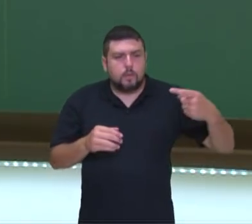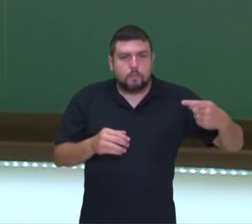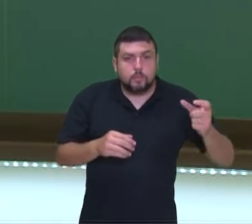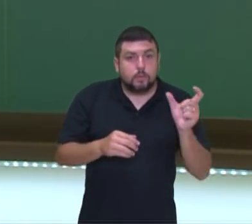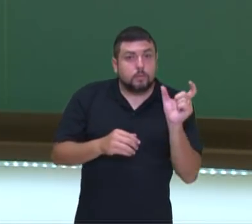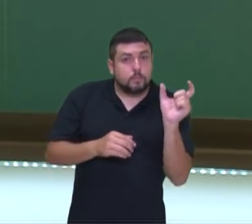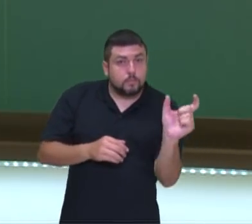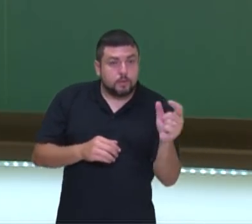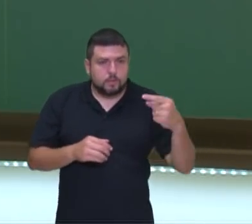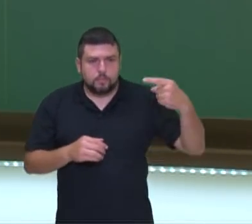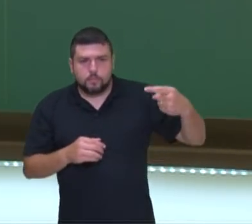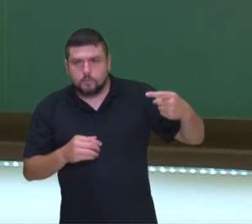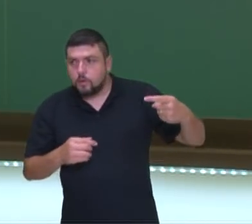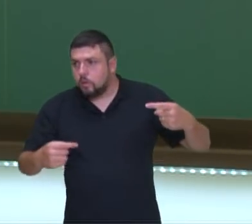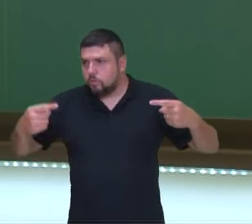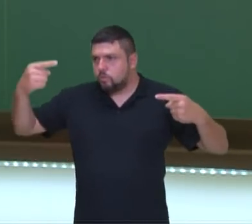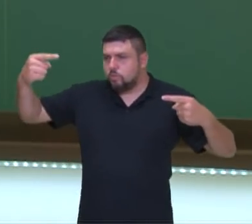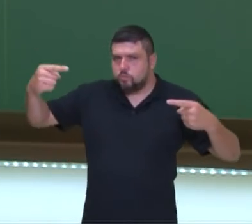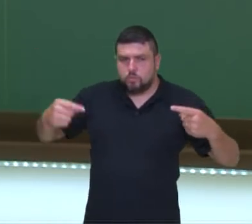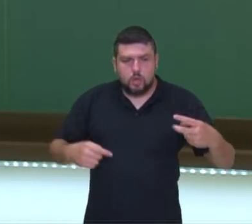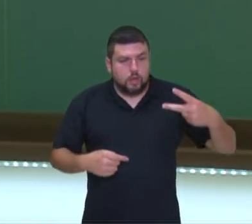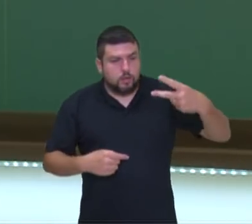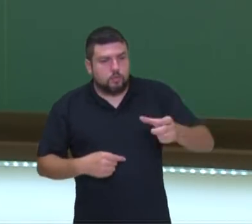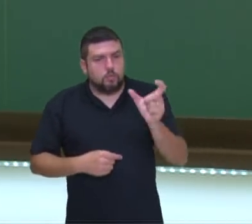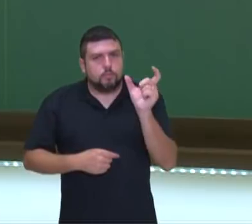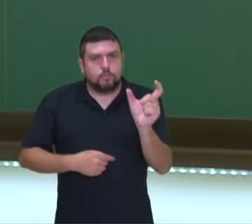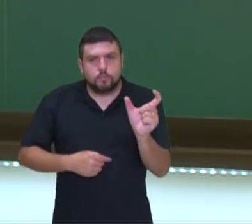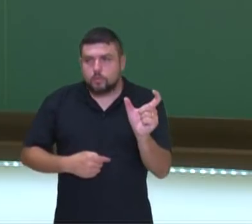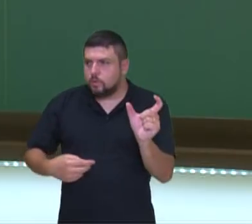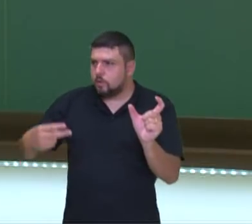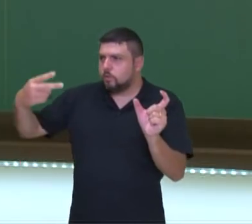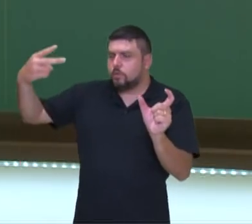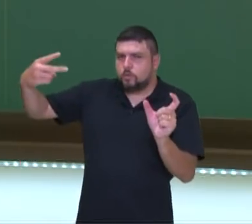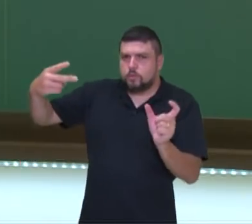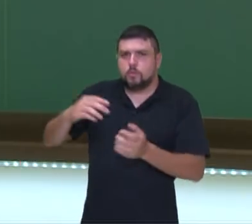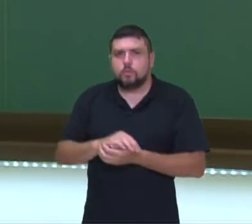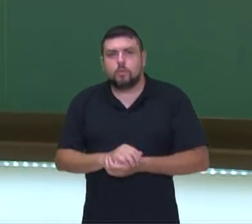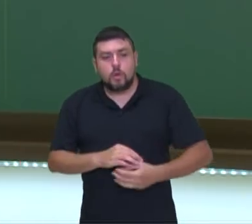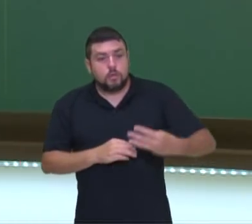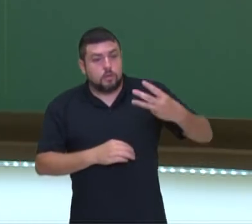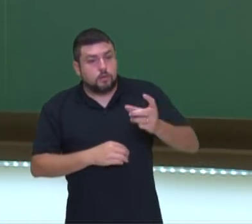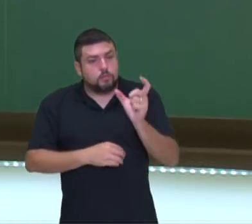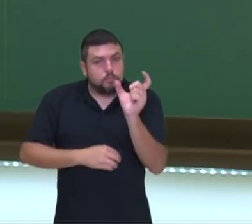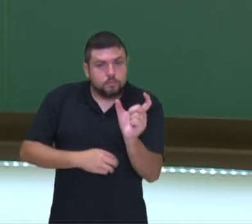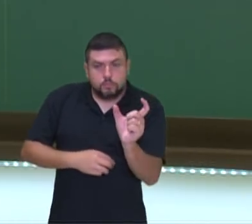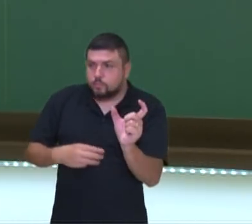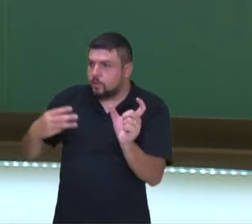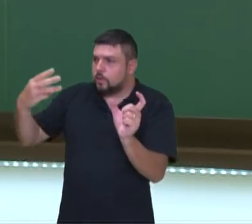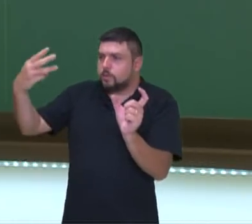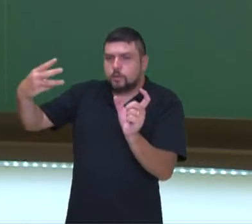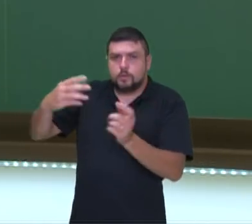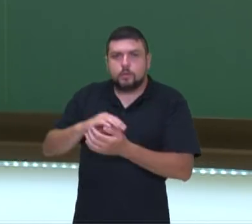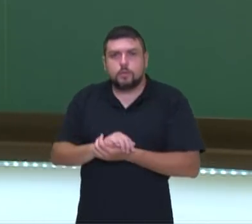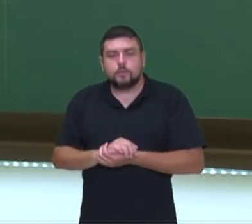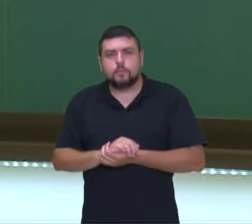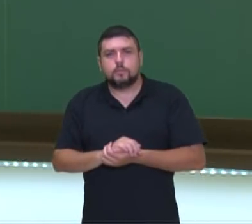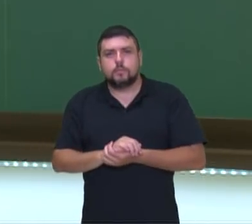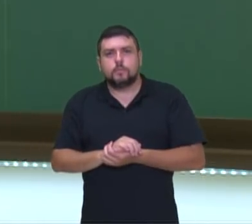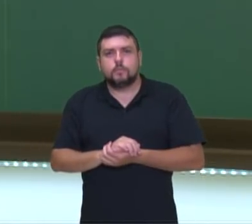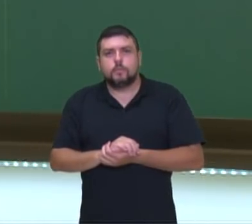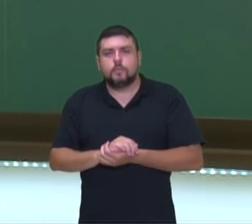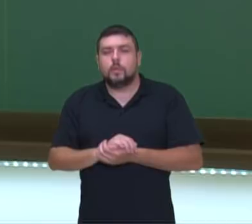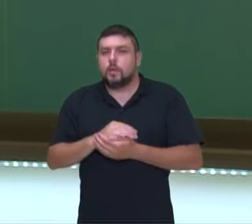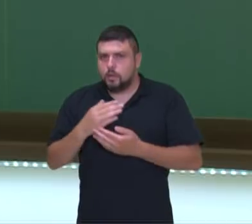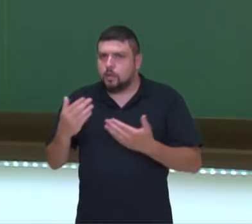2, 3 e 4. Ou seja, vão ter 4 camadas, 4 regiões. Embora nas alternativas não tenham